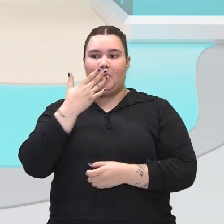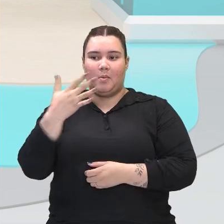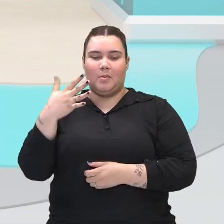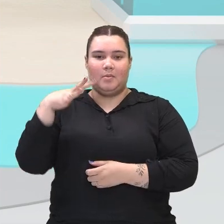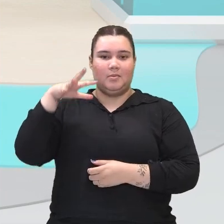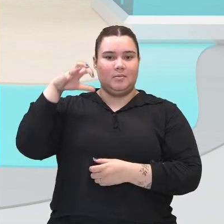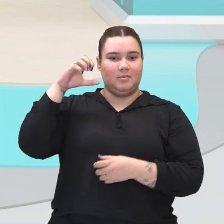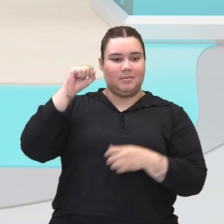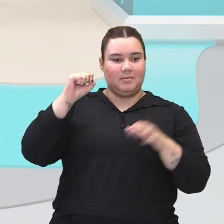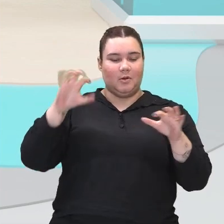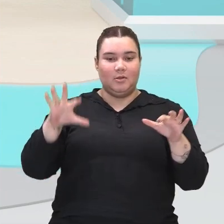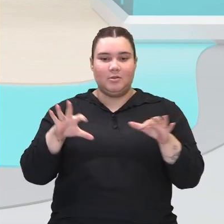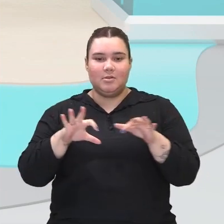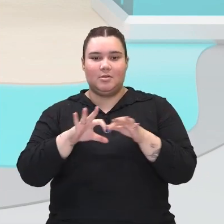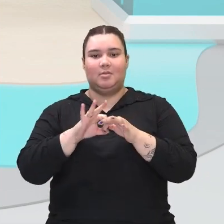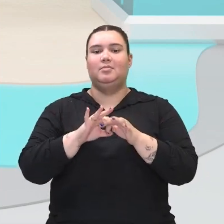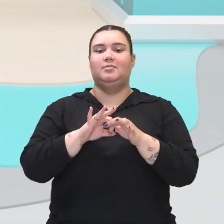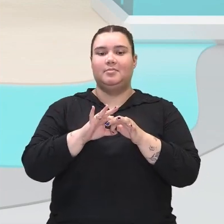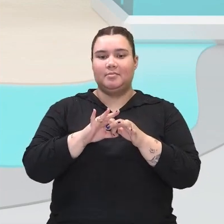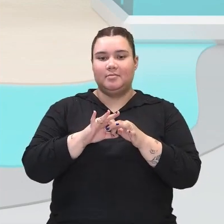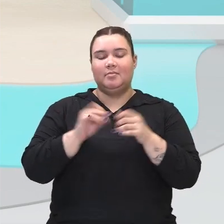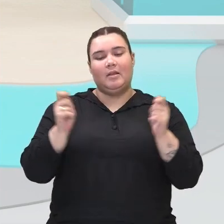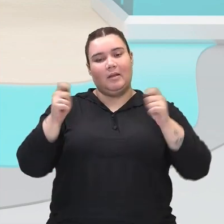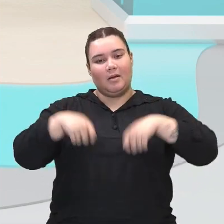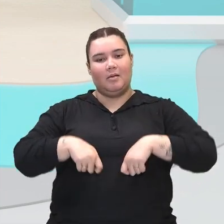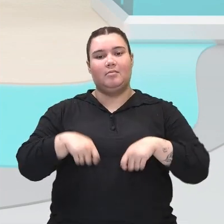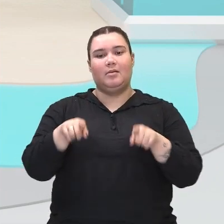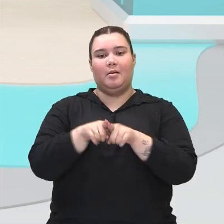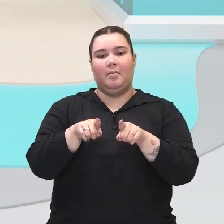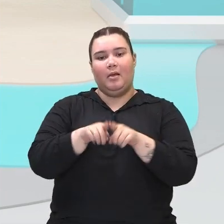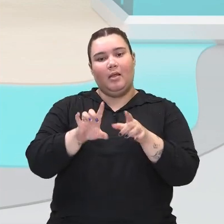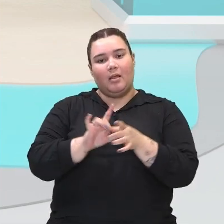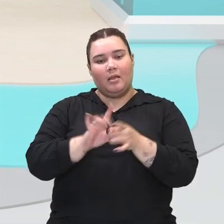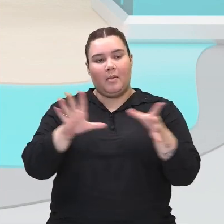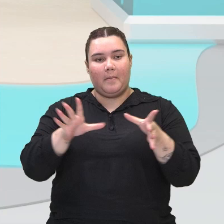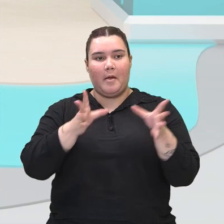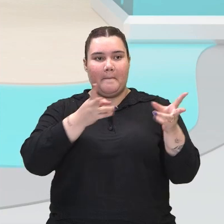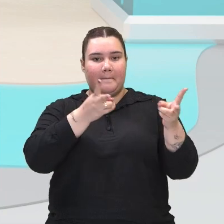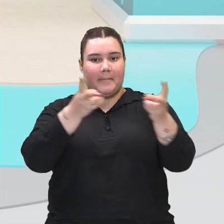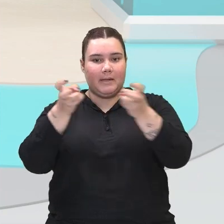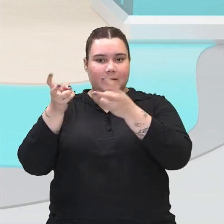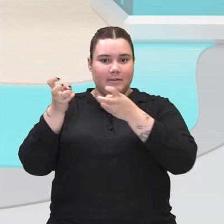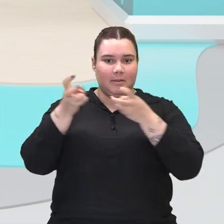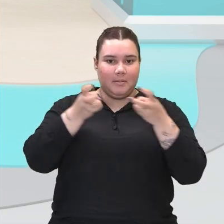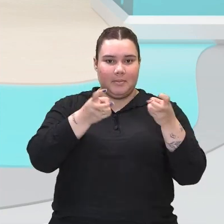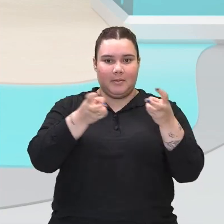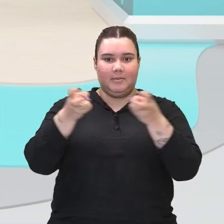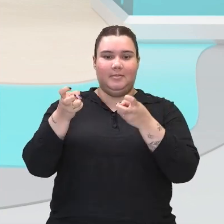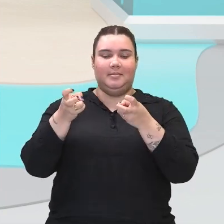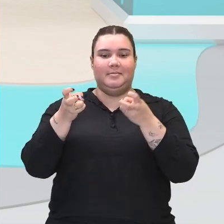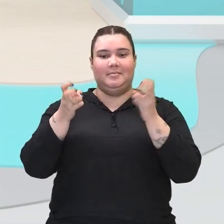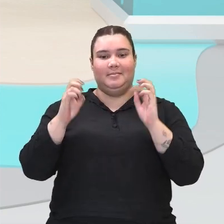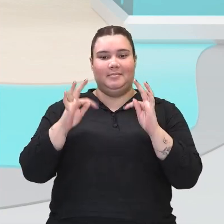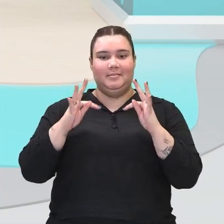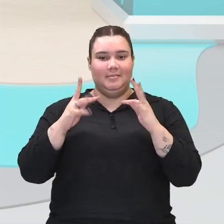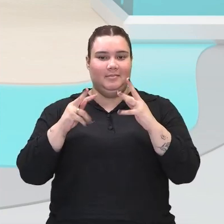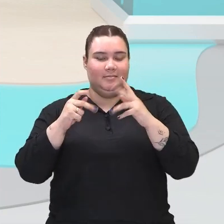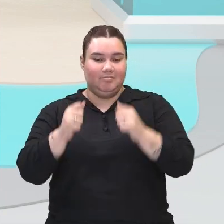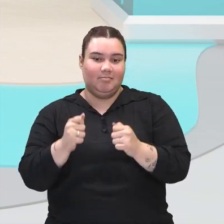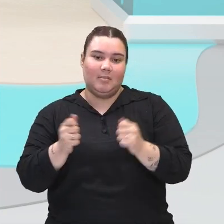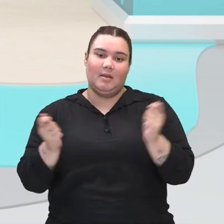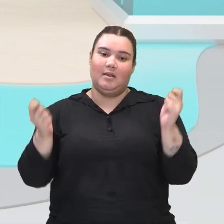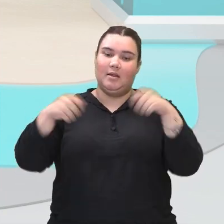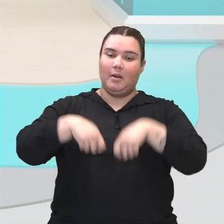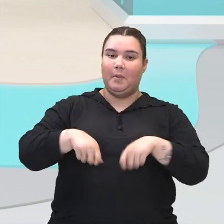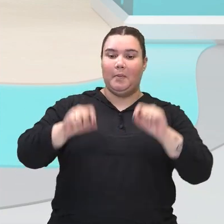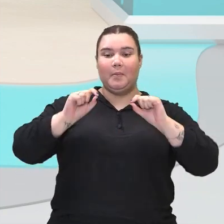som e que você também se permita perceber. E tudo isso que você faz,